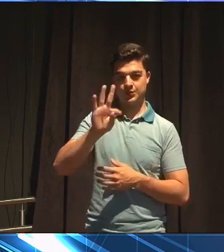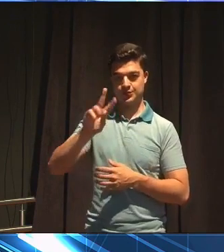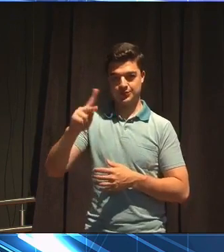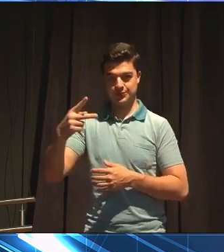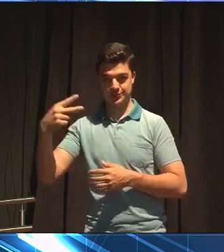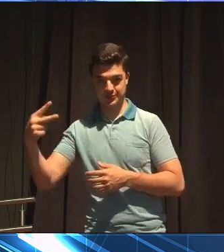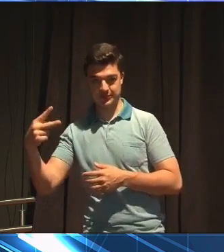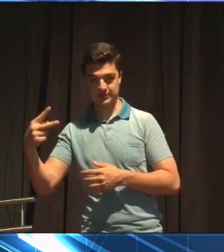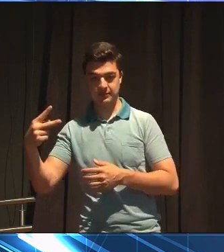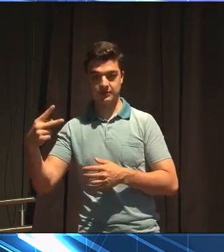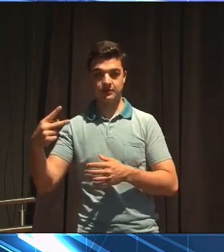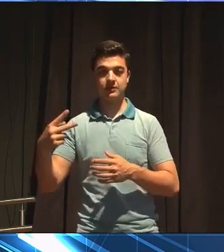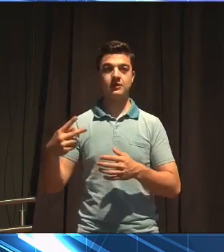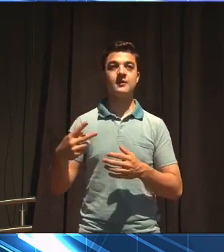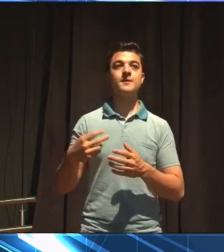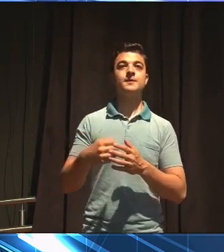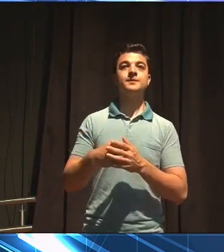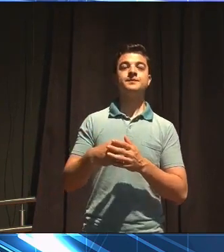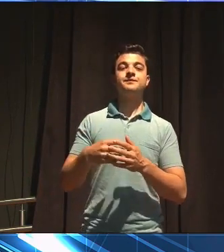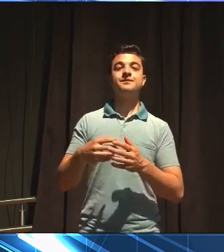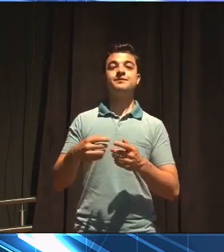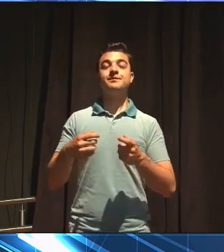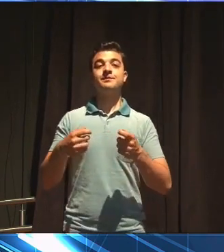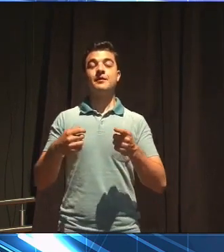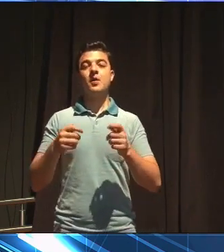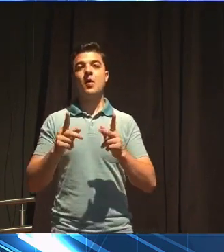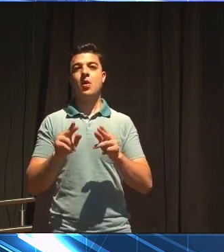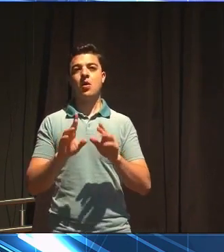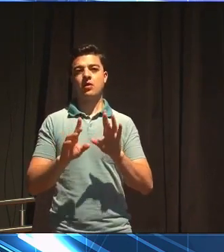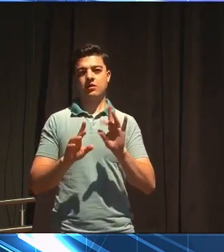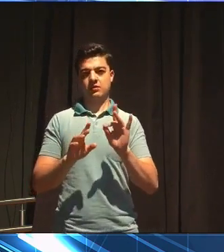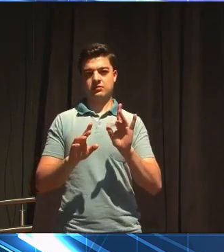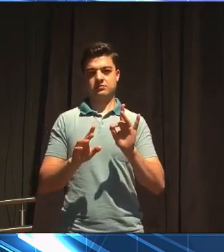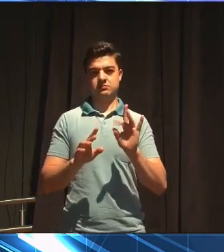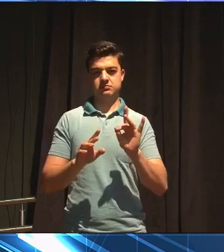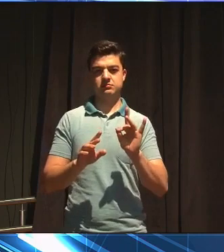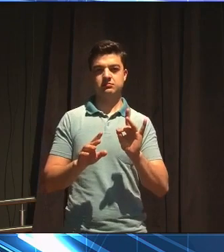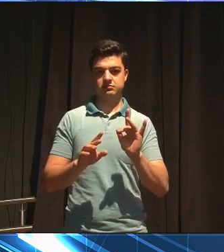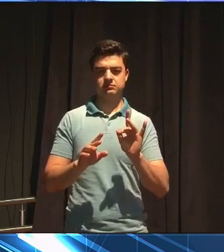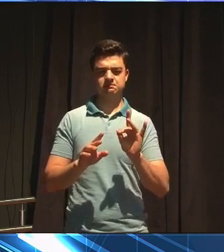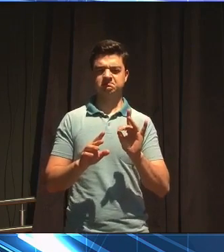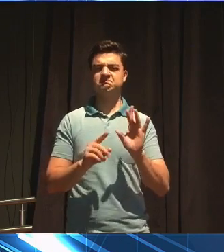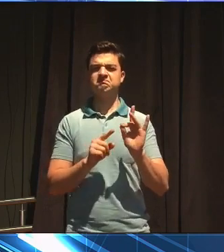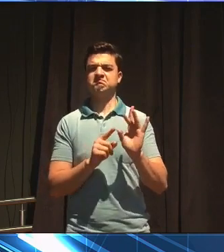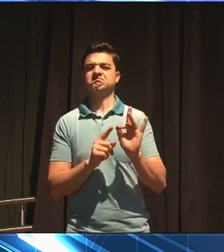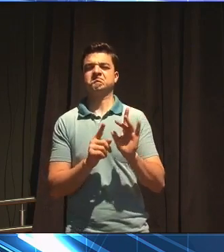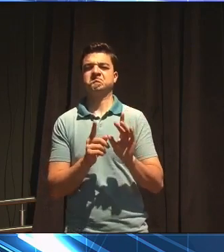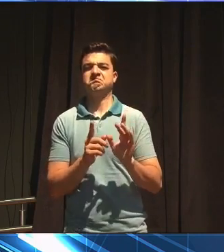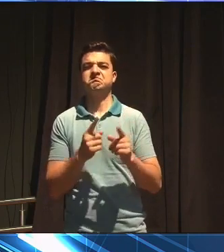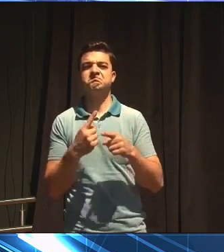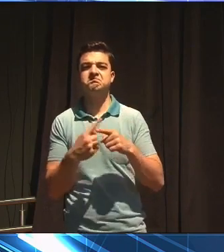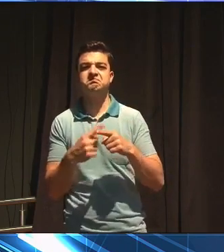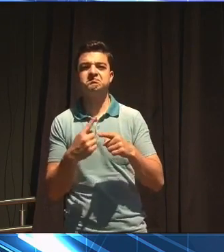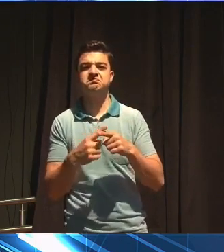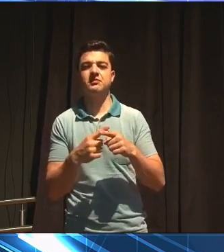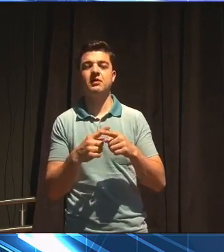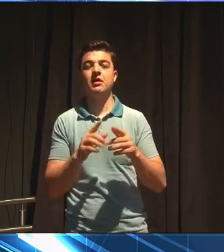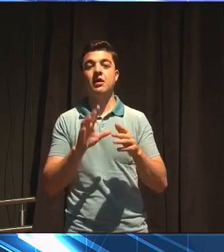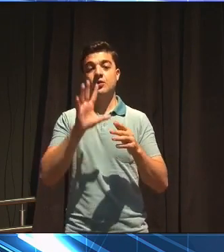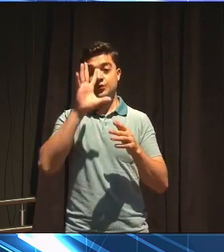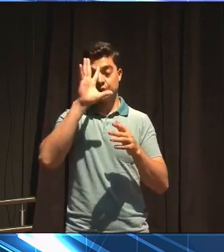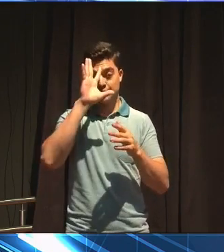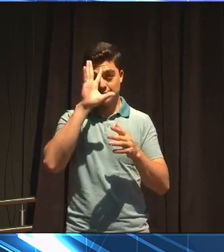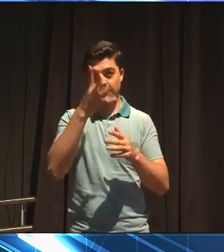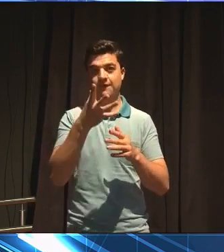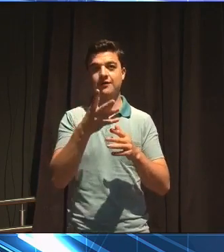vai usar aí o OAuth2. Ele é uma cola. Ele é uma cola que vai colar. Vai resolver o